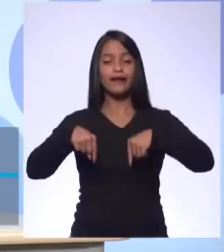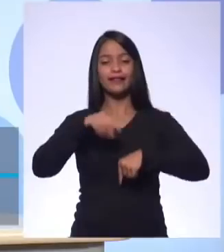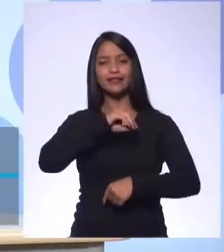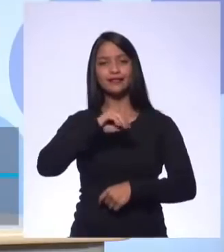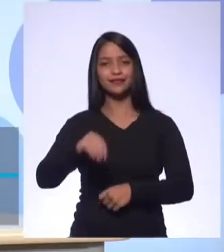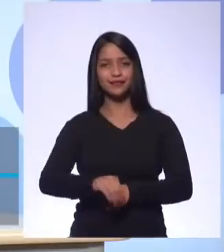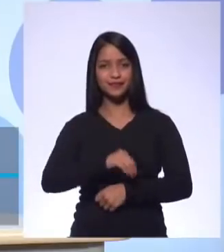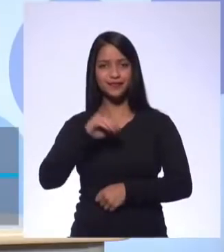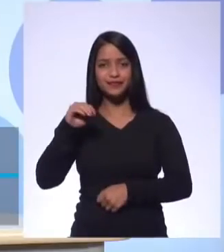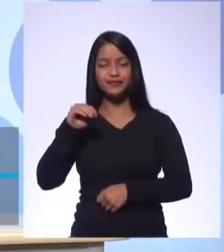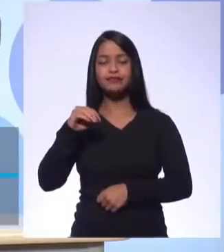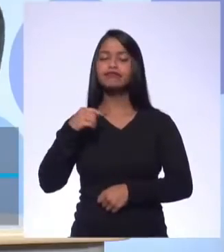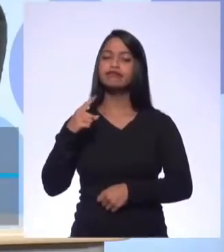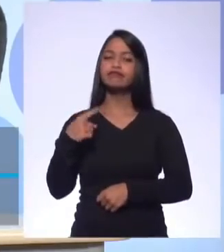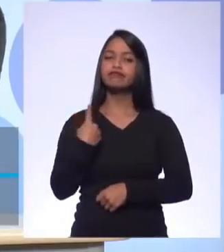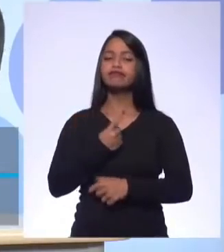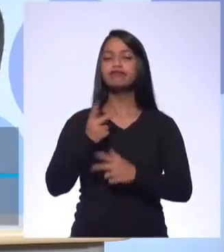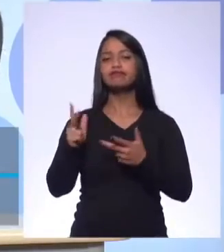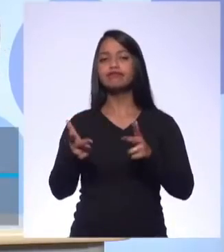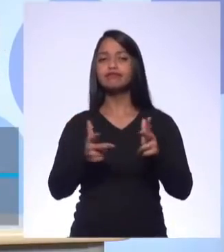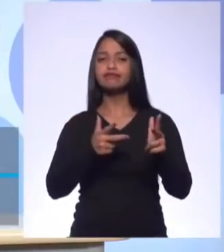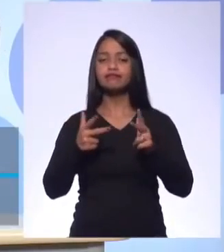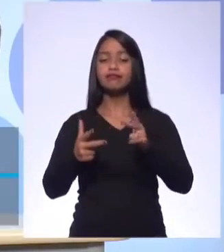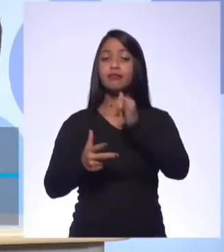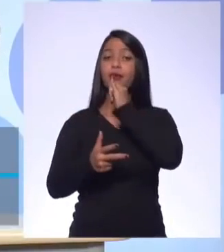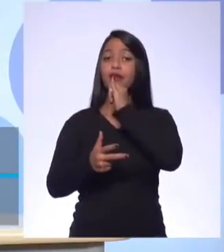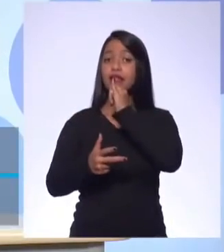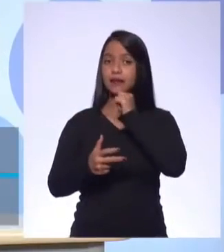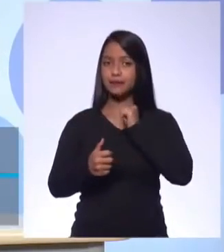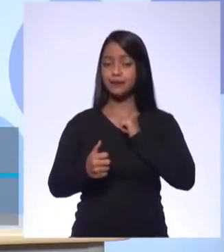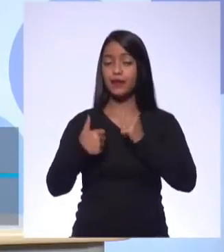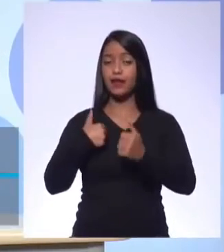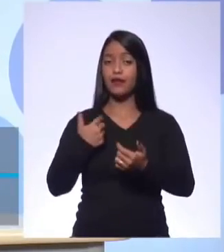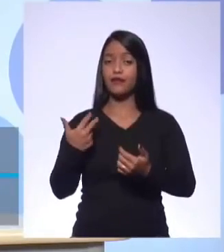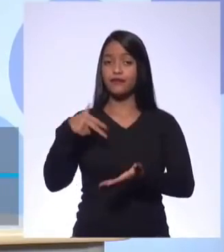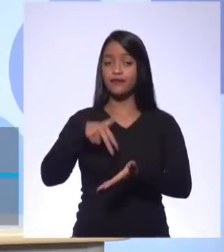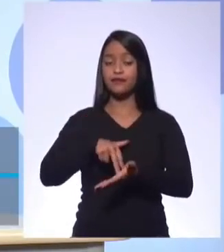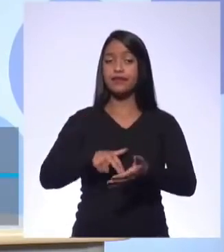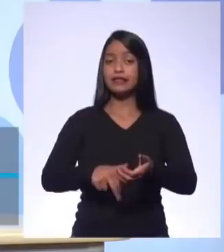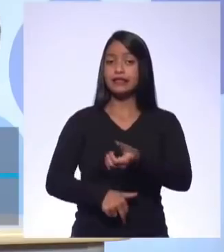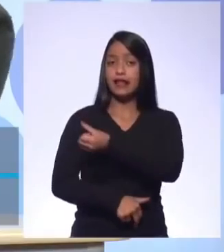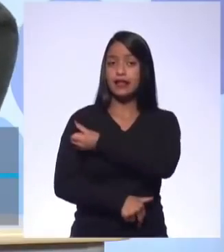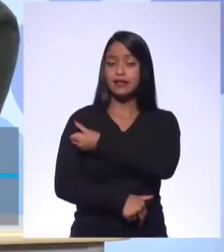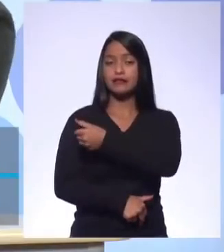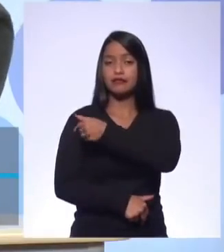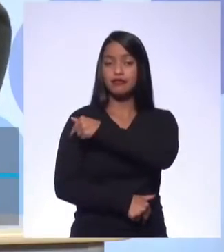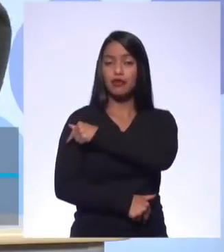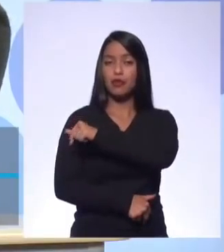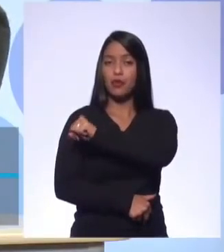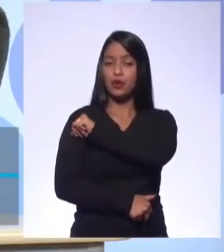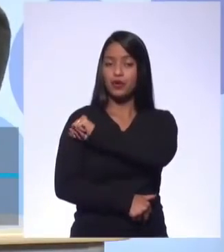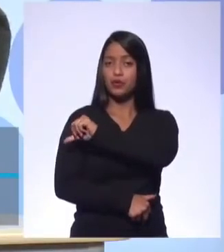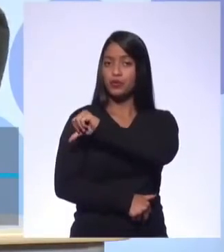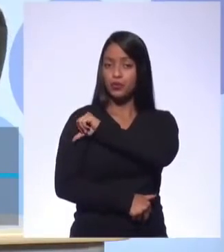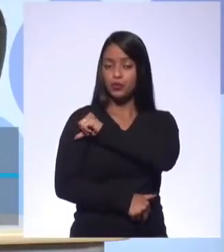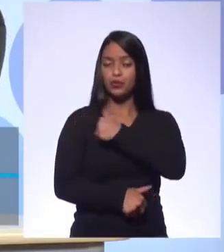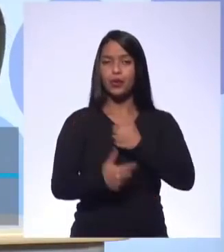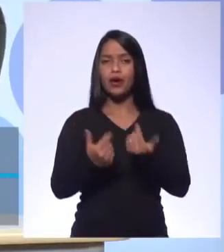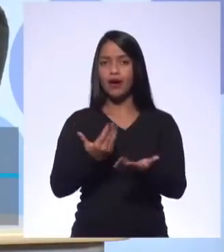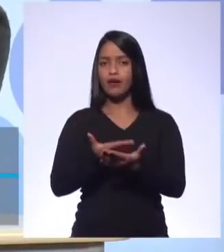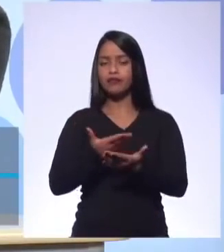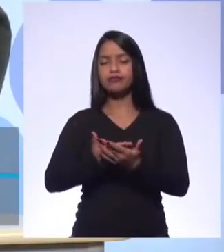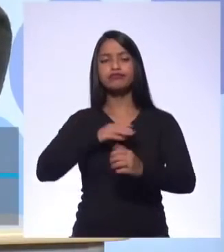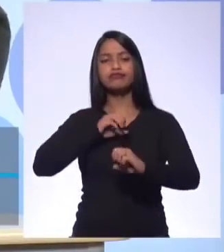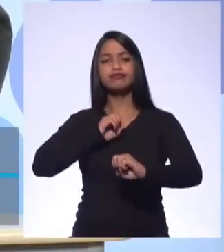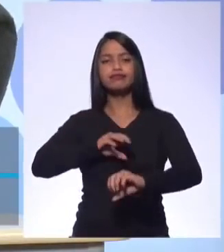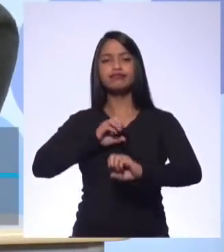Muitas vezes, eu vou até ser o exemplo. Quando eu dou aula aqui para o 6º ano, para o 7º, para o 8º, para o 9º de matemática,